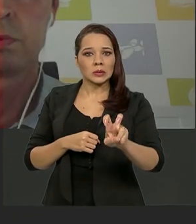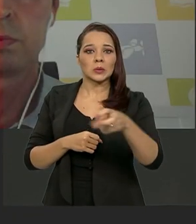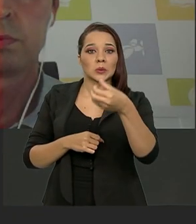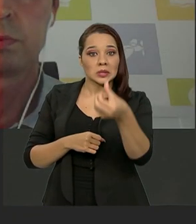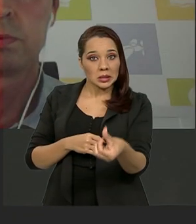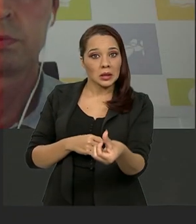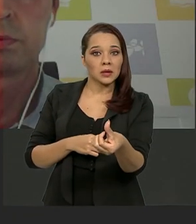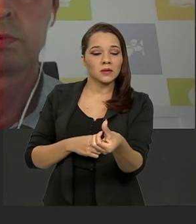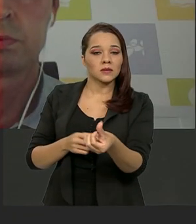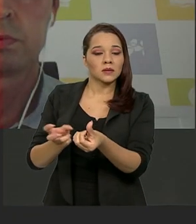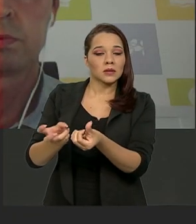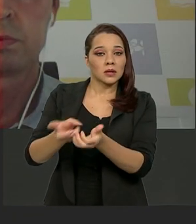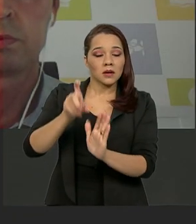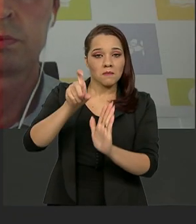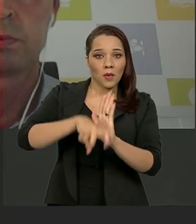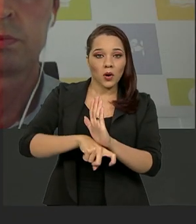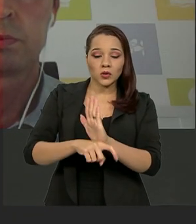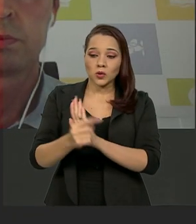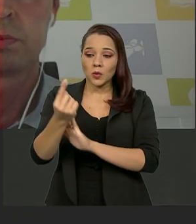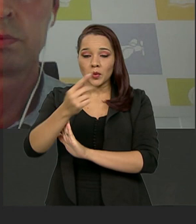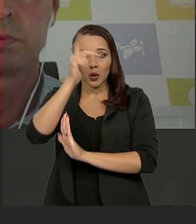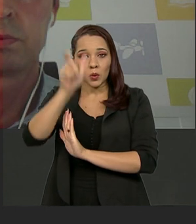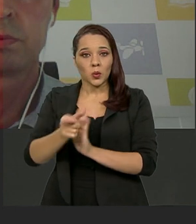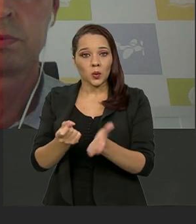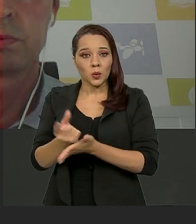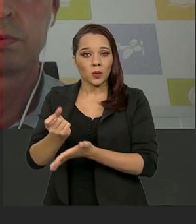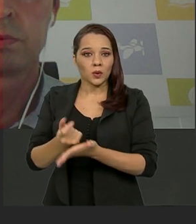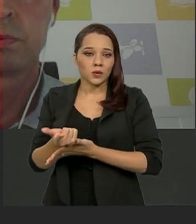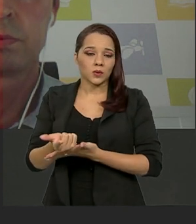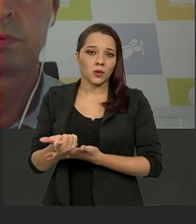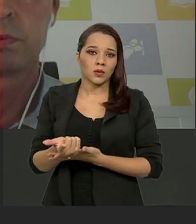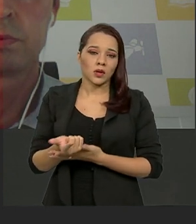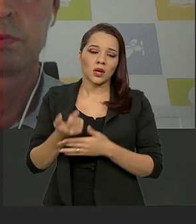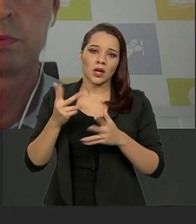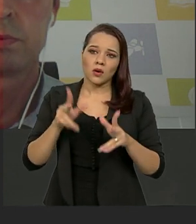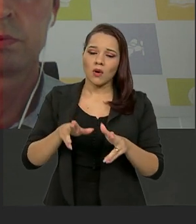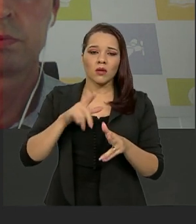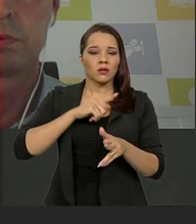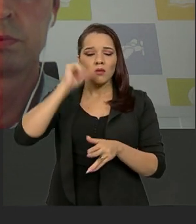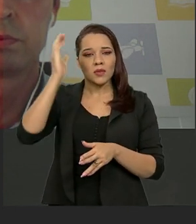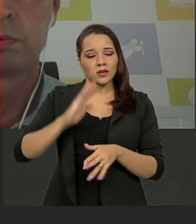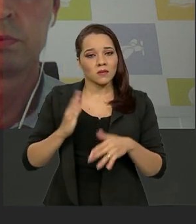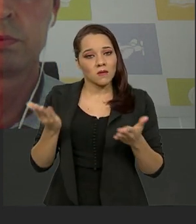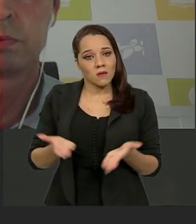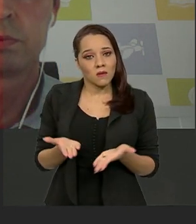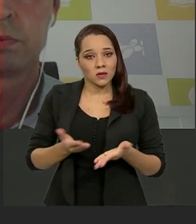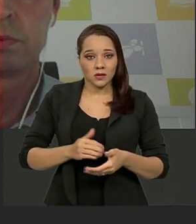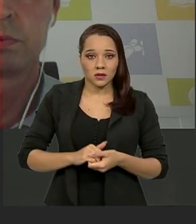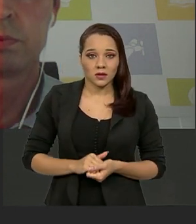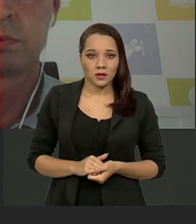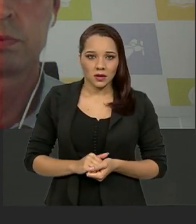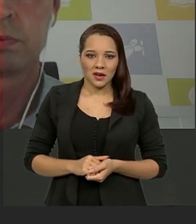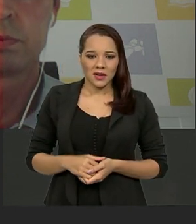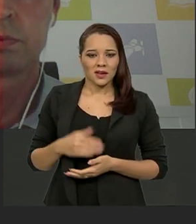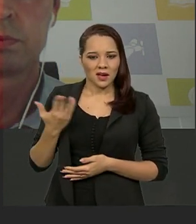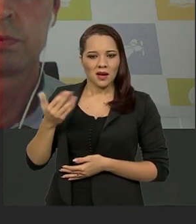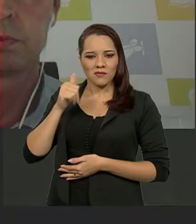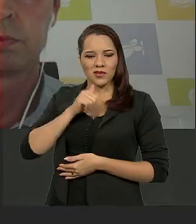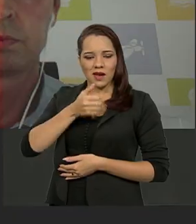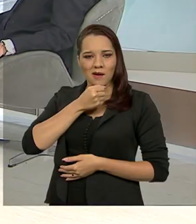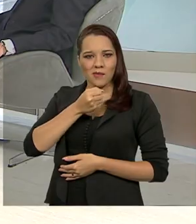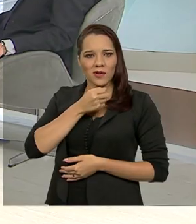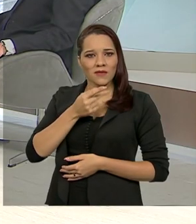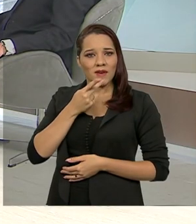3, 4, 5, 6 impostos sobre o consumo como tem o Brasil hoje. E a Catiúcia falou também,